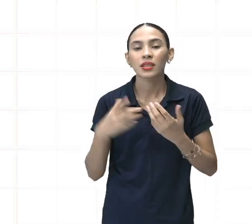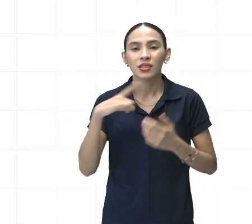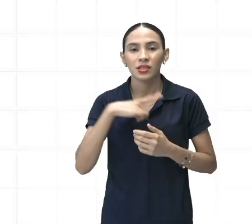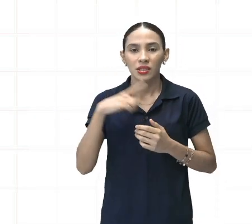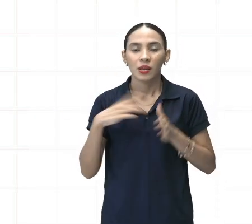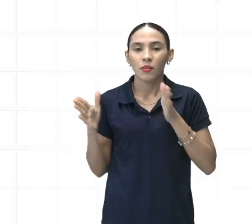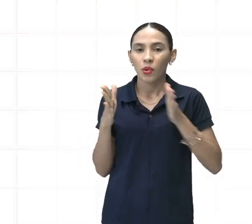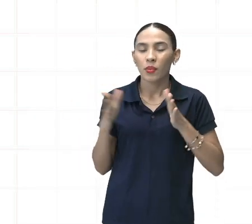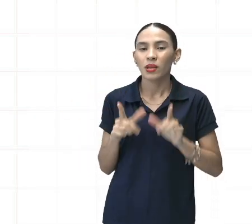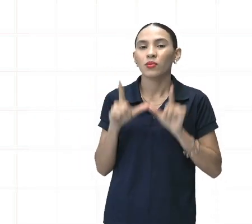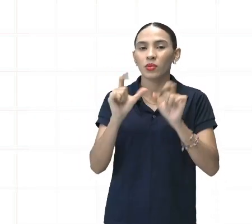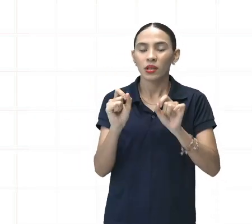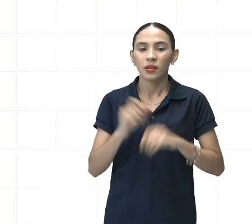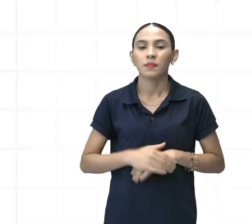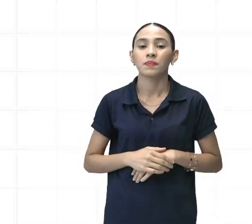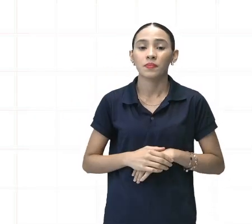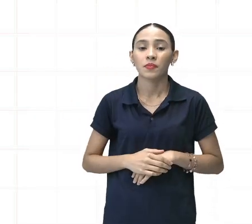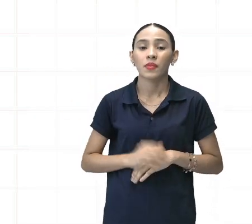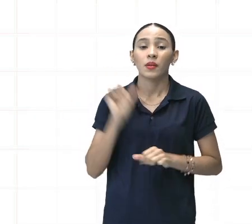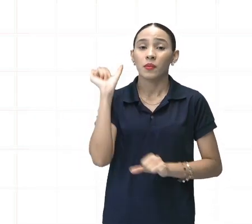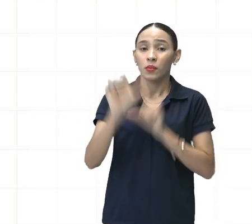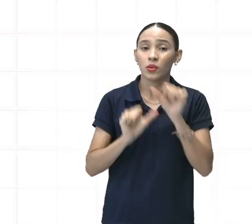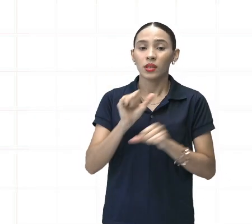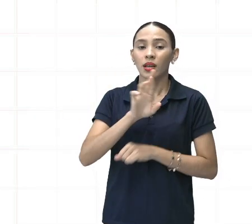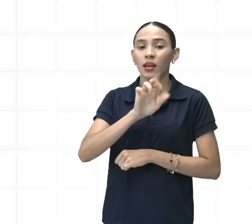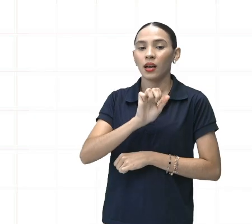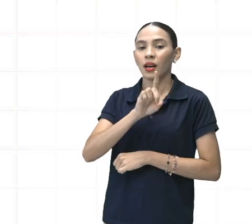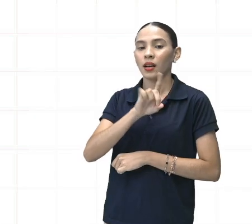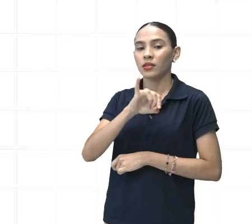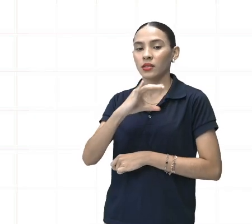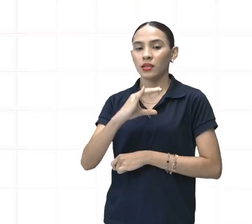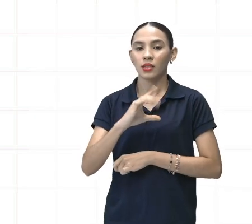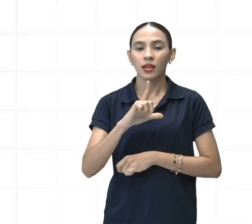naquele momento um clima de radicalização,